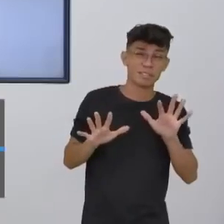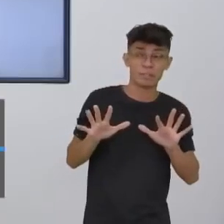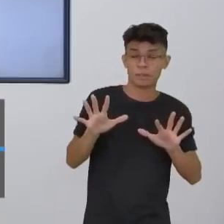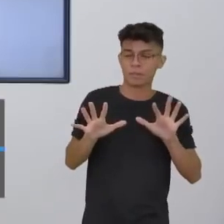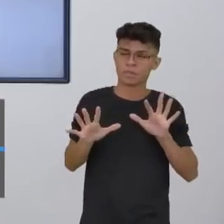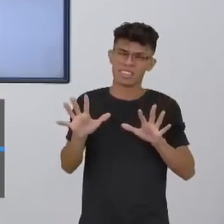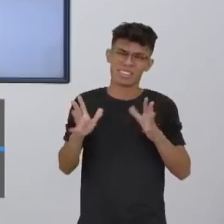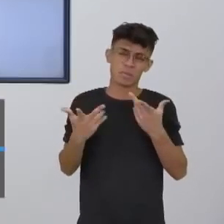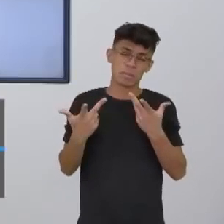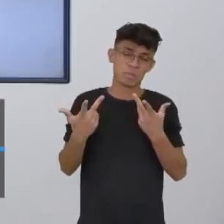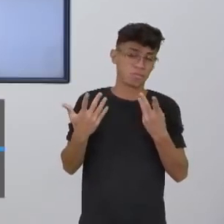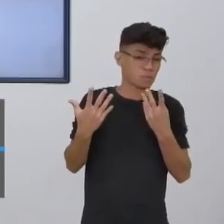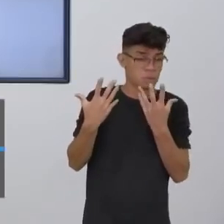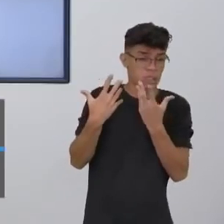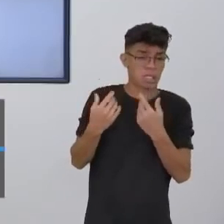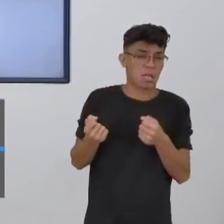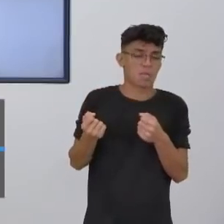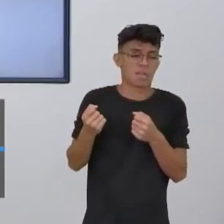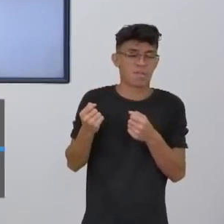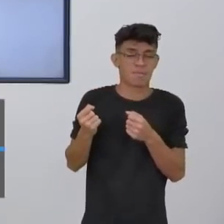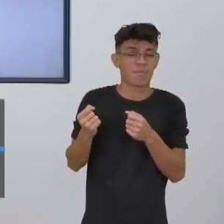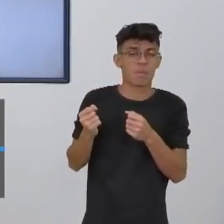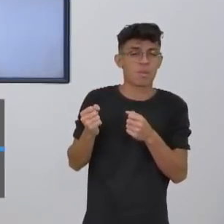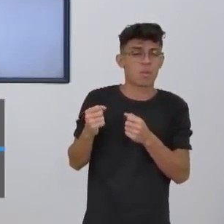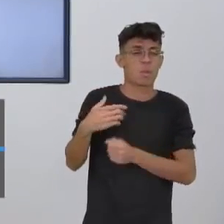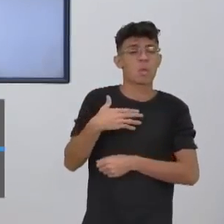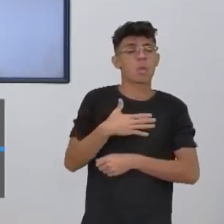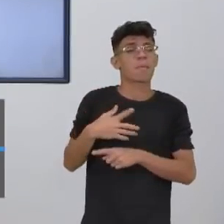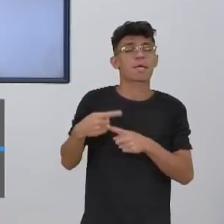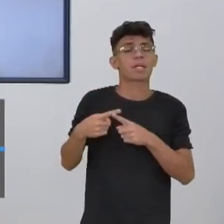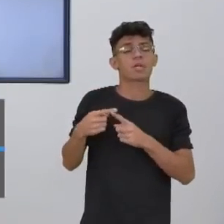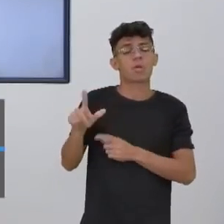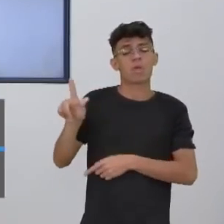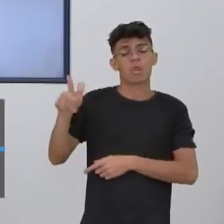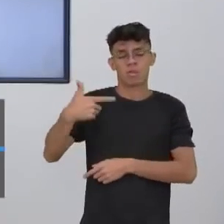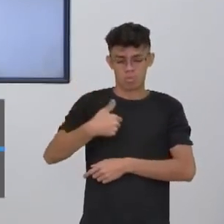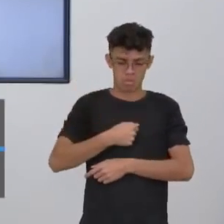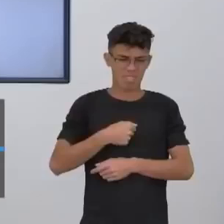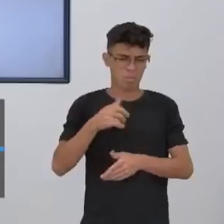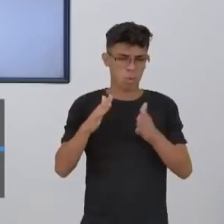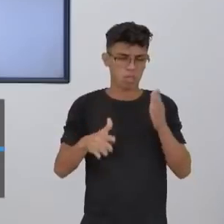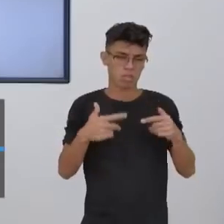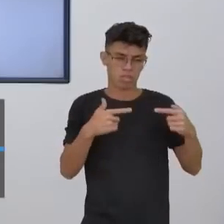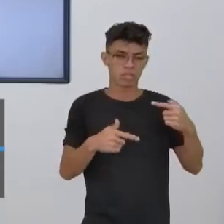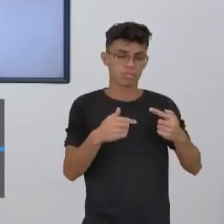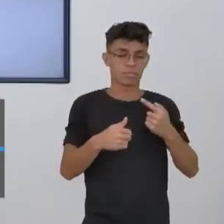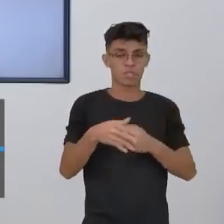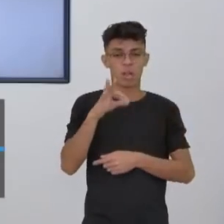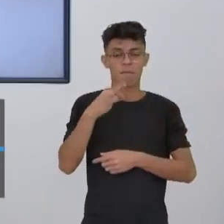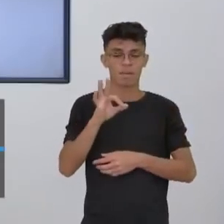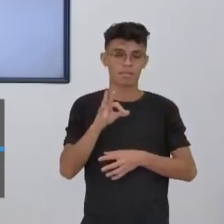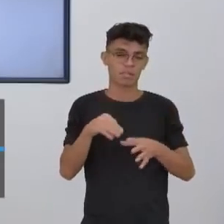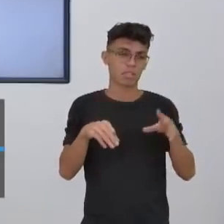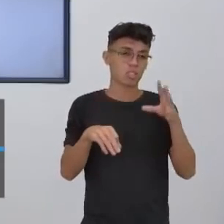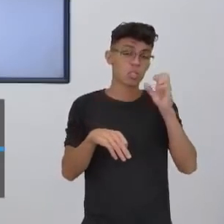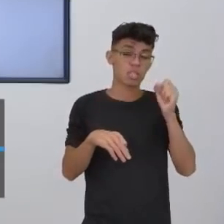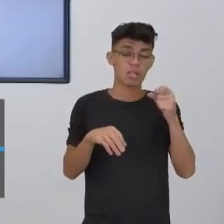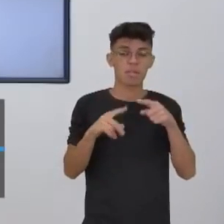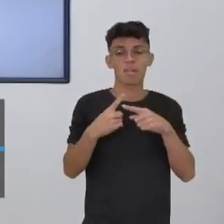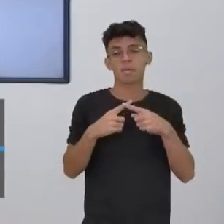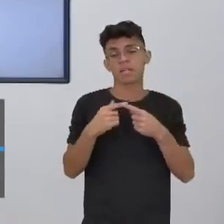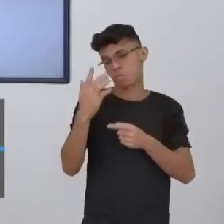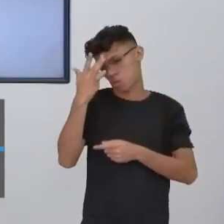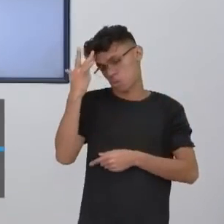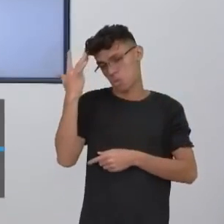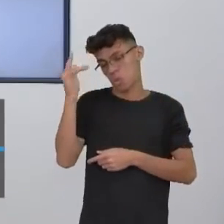Vargas desde a quebra da política do café com leite. Essa questão dos interventores, que é o Getúlio Vargas nomeando alguém do apoio,